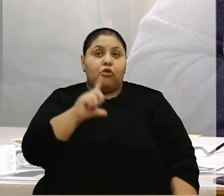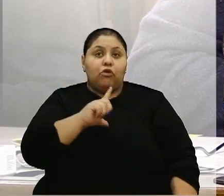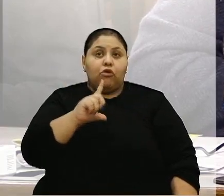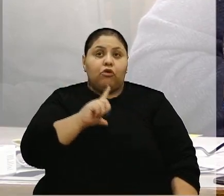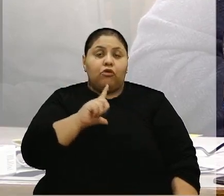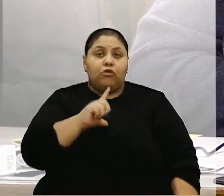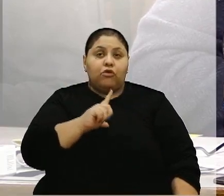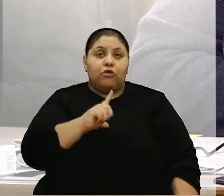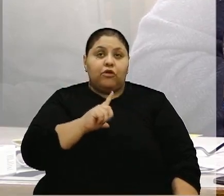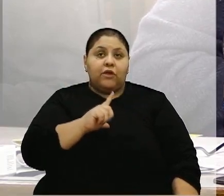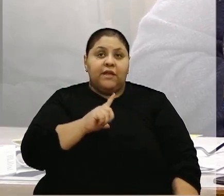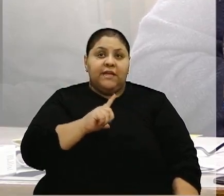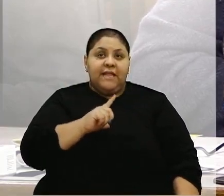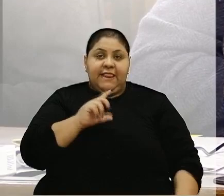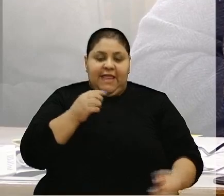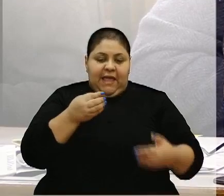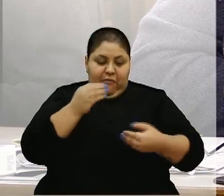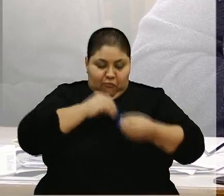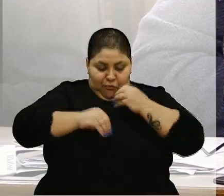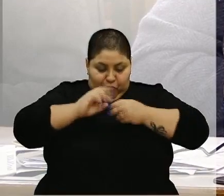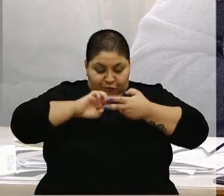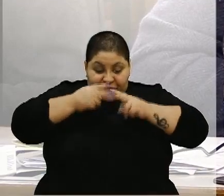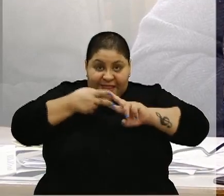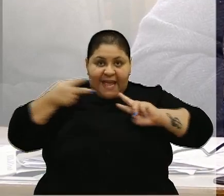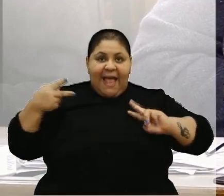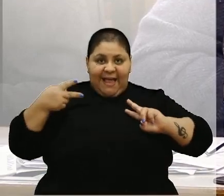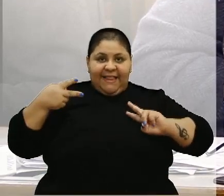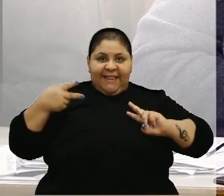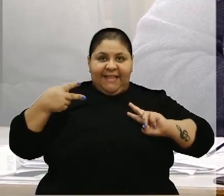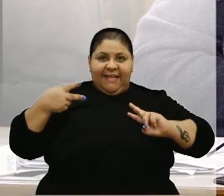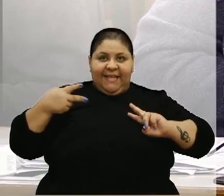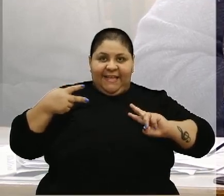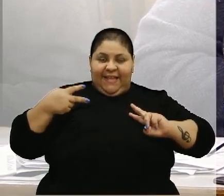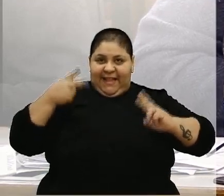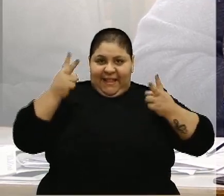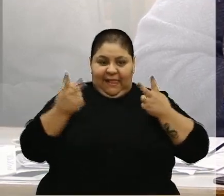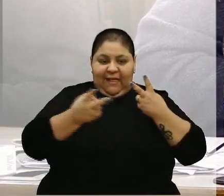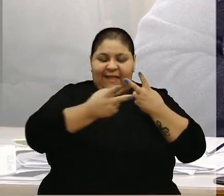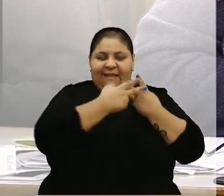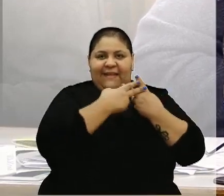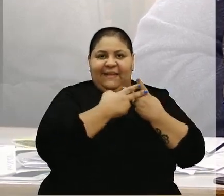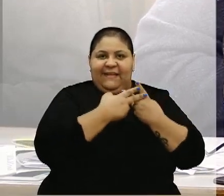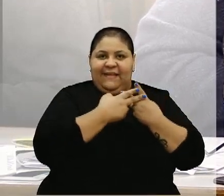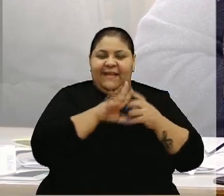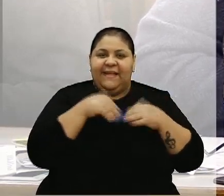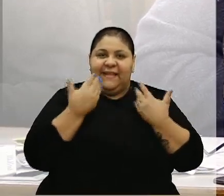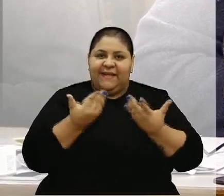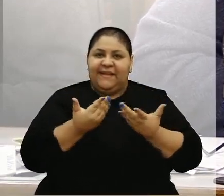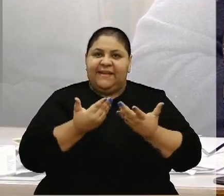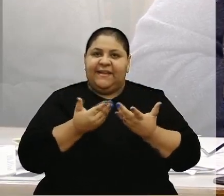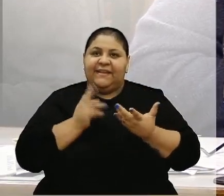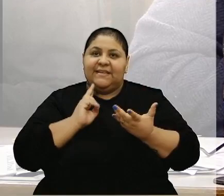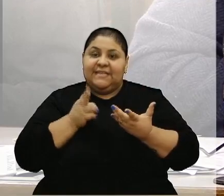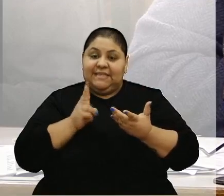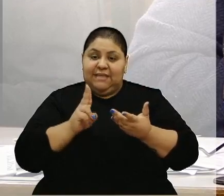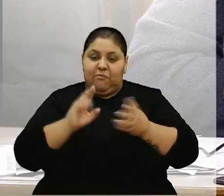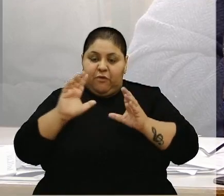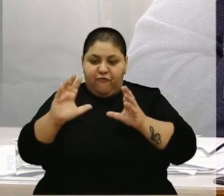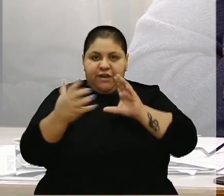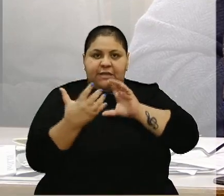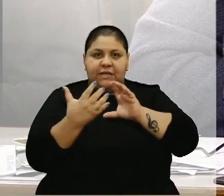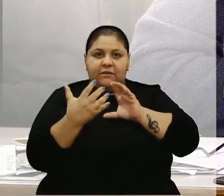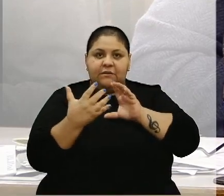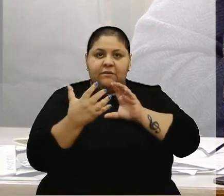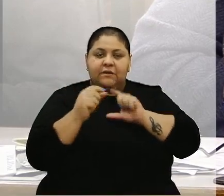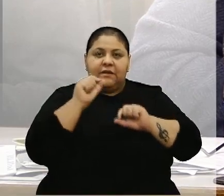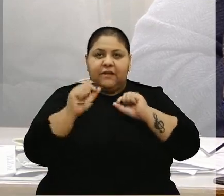aí, né, DNA de prisão, enfim, tá sempre no fronte, né? Quem te